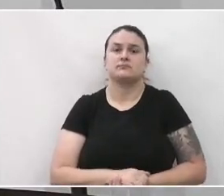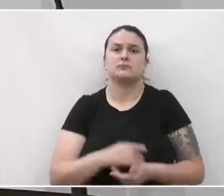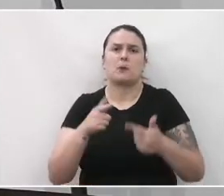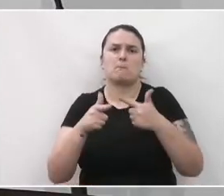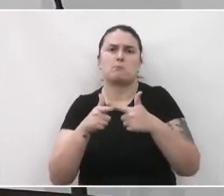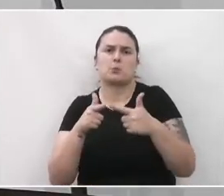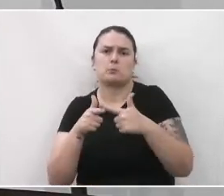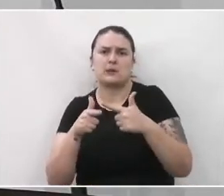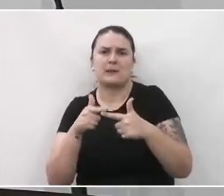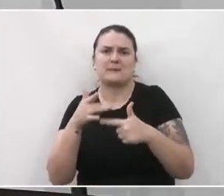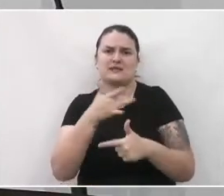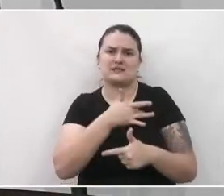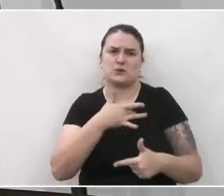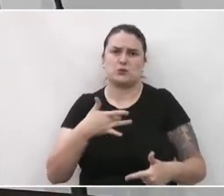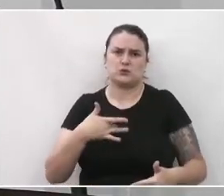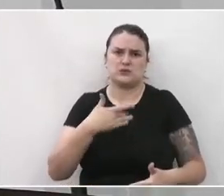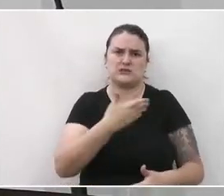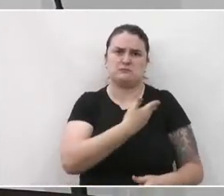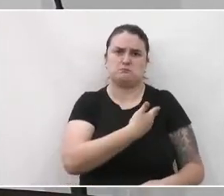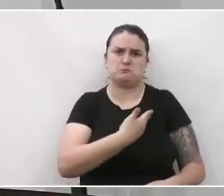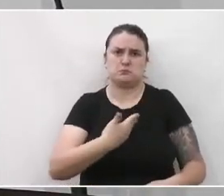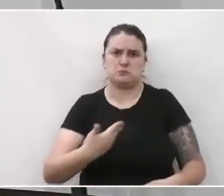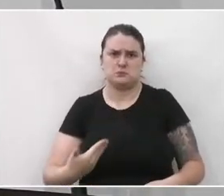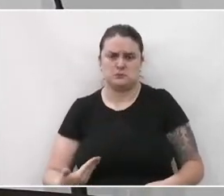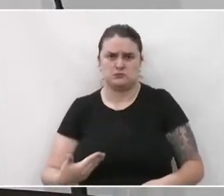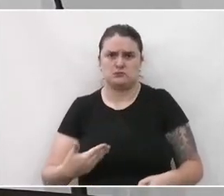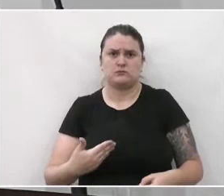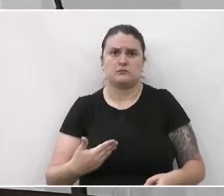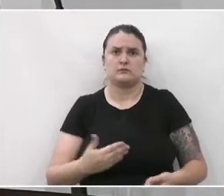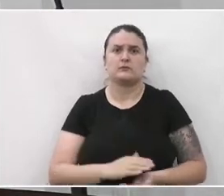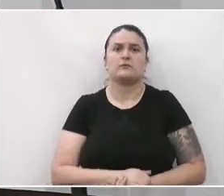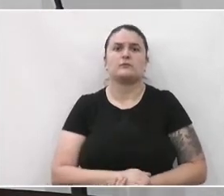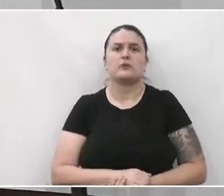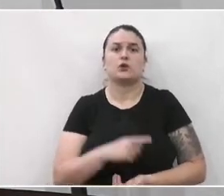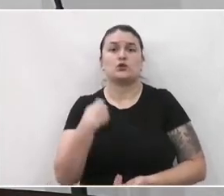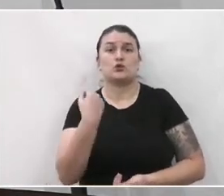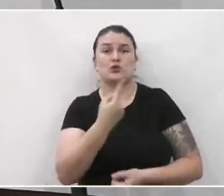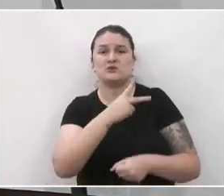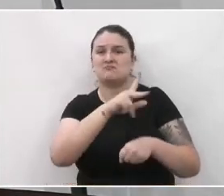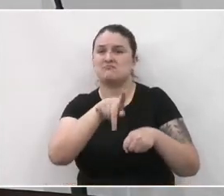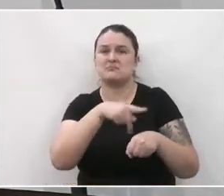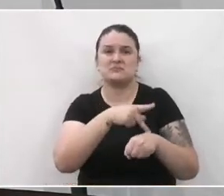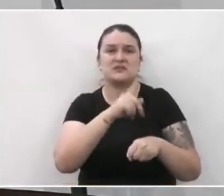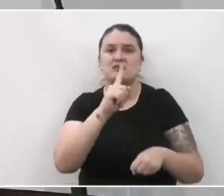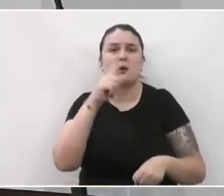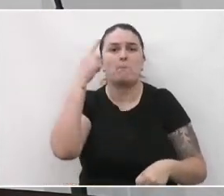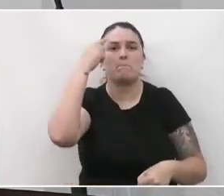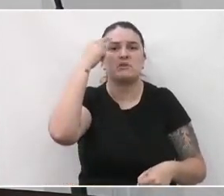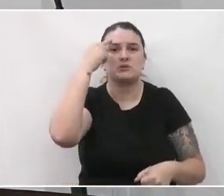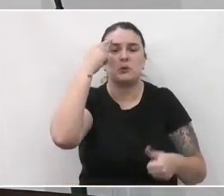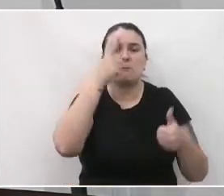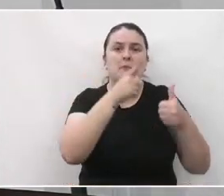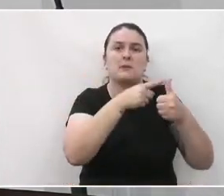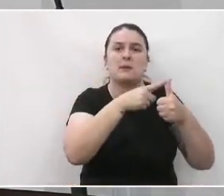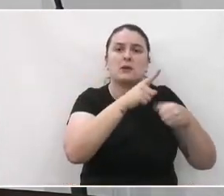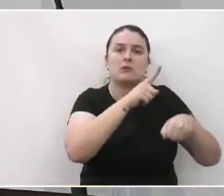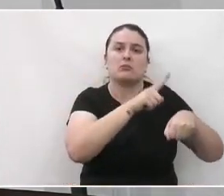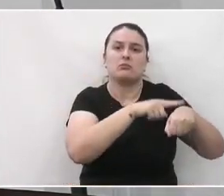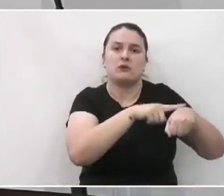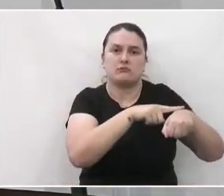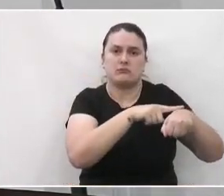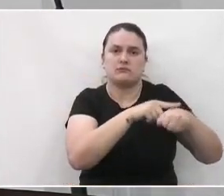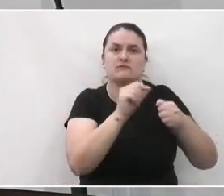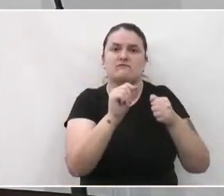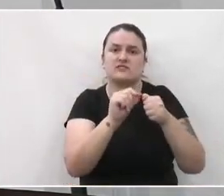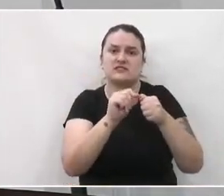questão de saúde, de programa de saúde pública, o nosso país não pensou em primeiro momento em